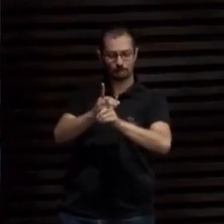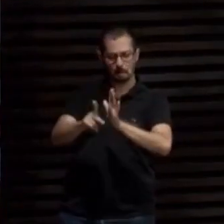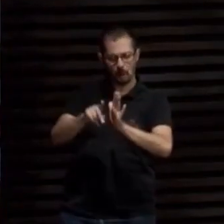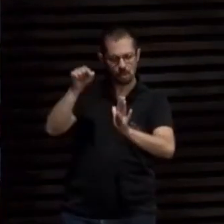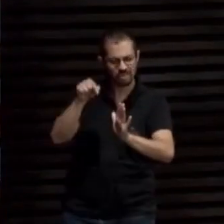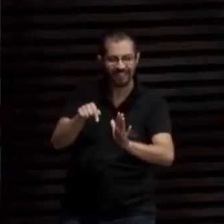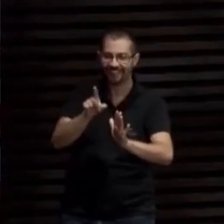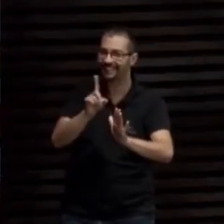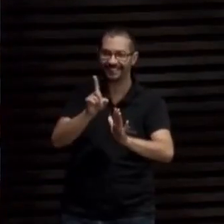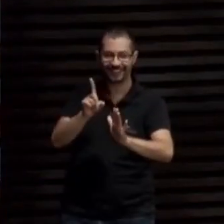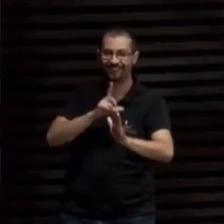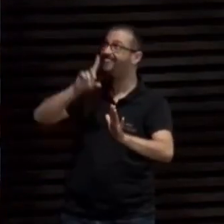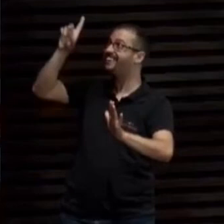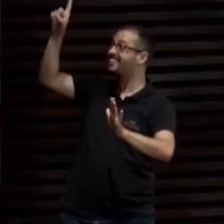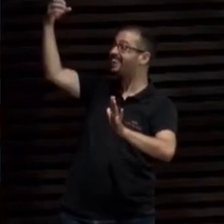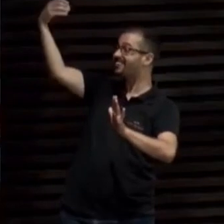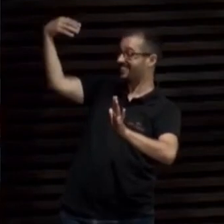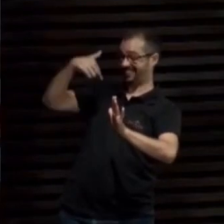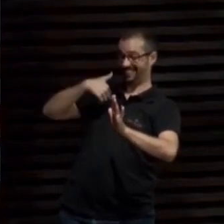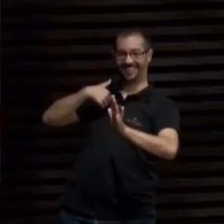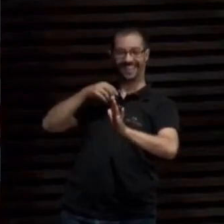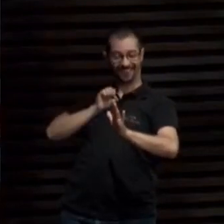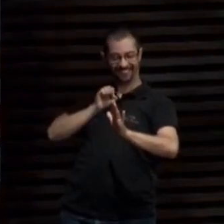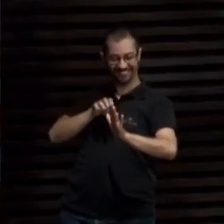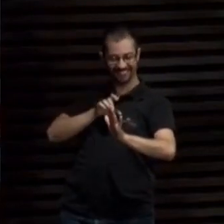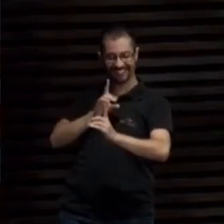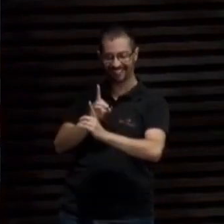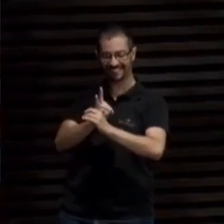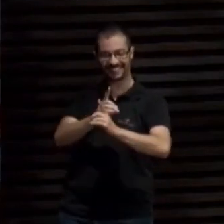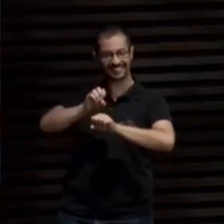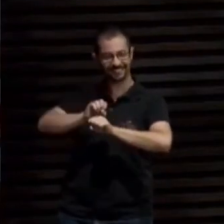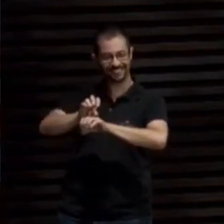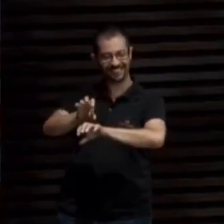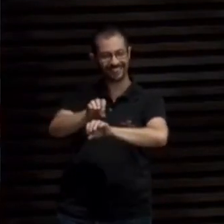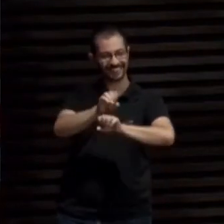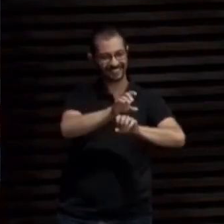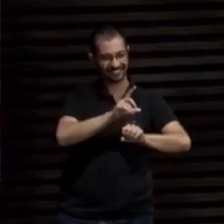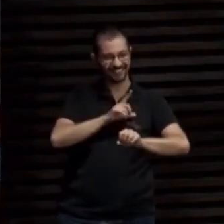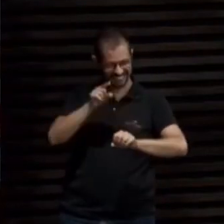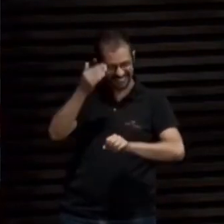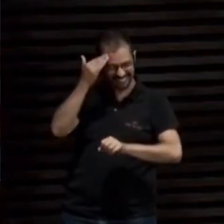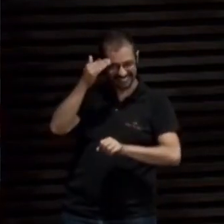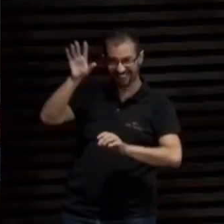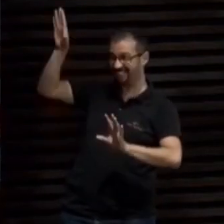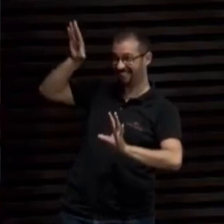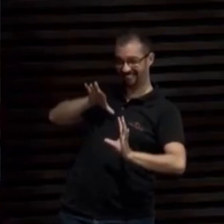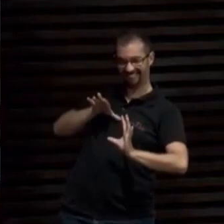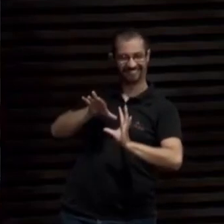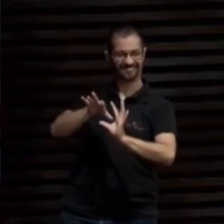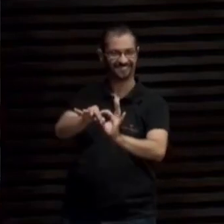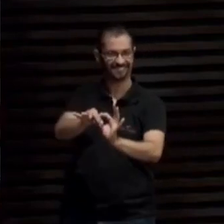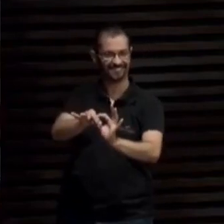foi recebida de mim, que eles tiveram. Eles receberam de mim e vão transmitir. É uma espécie